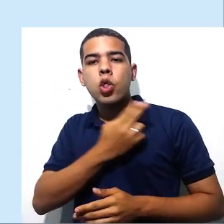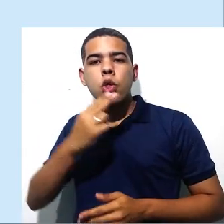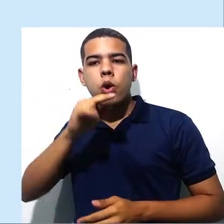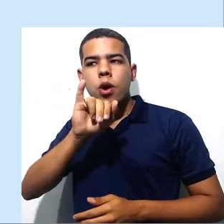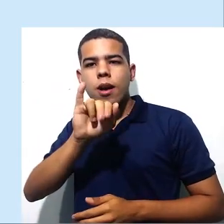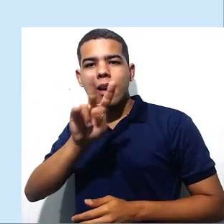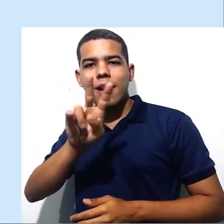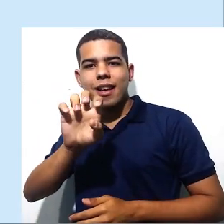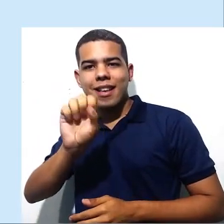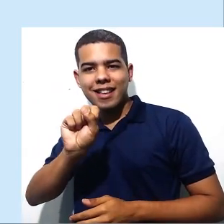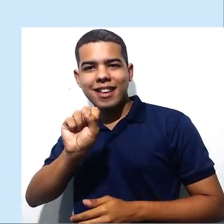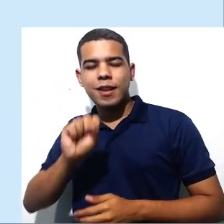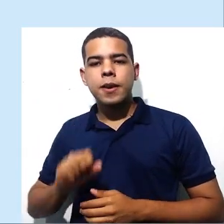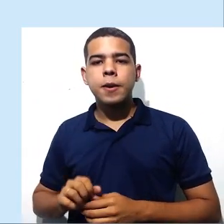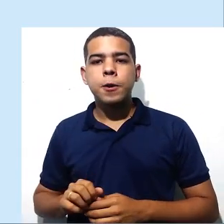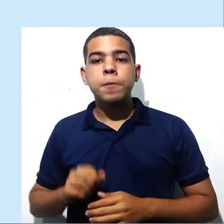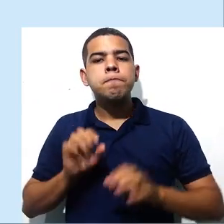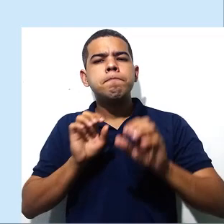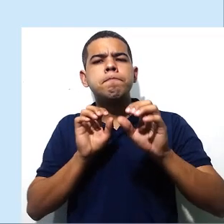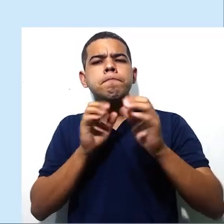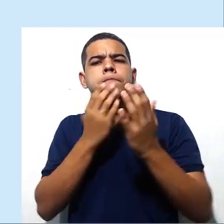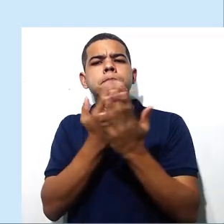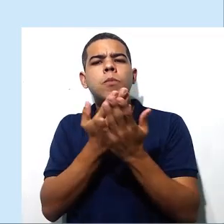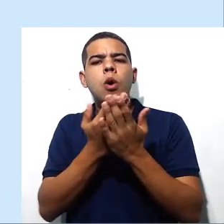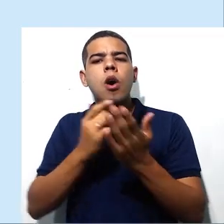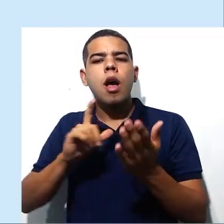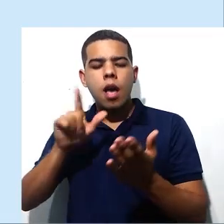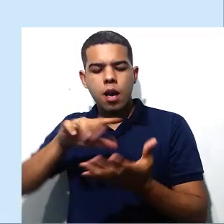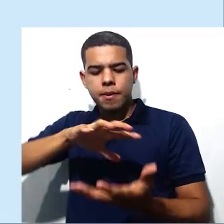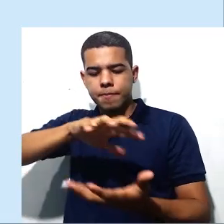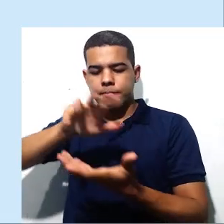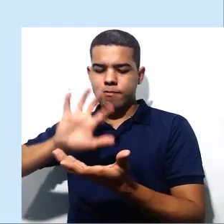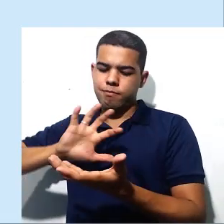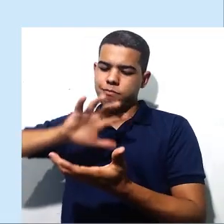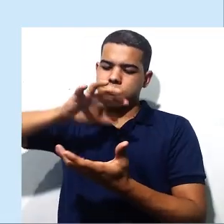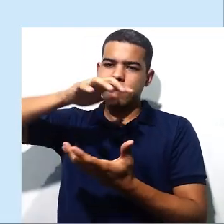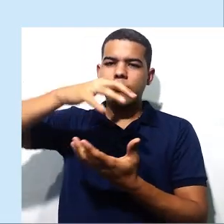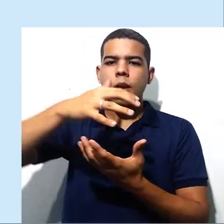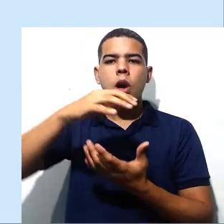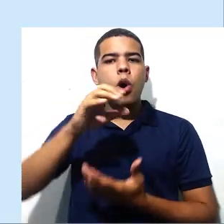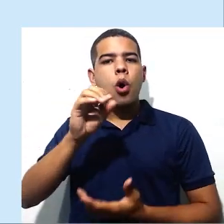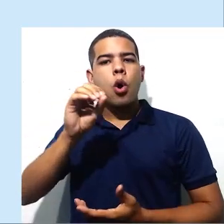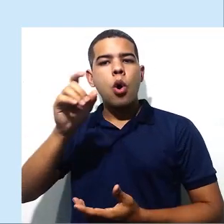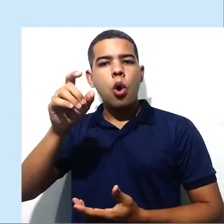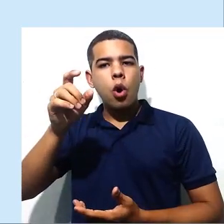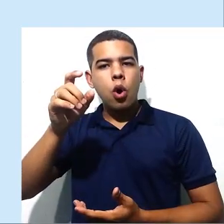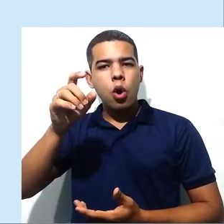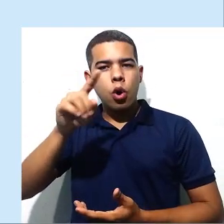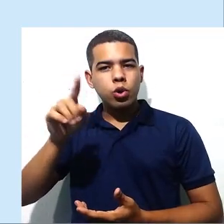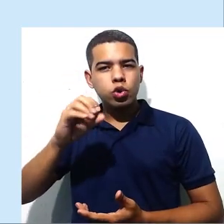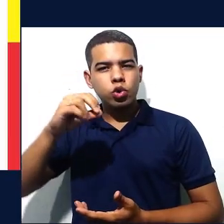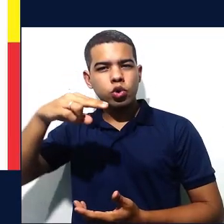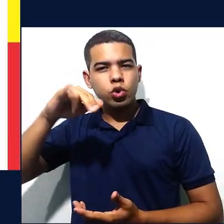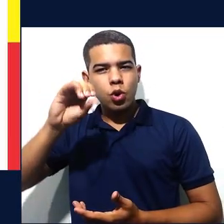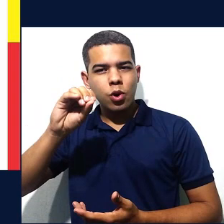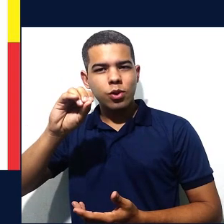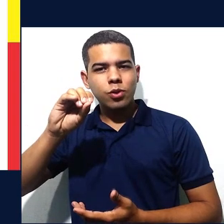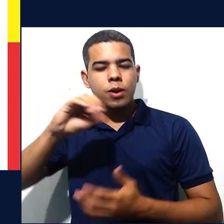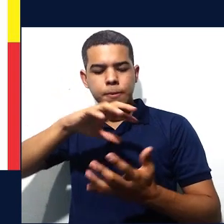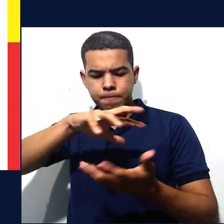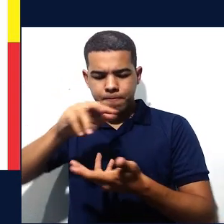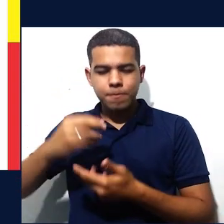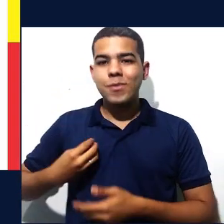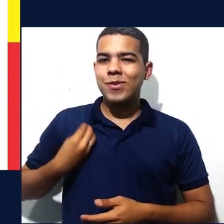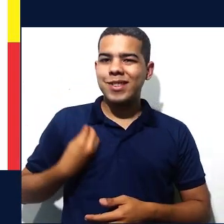nós iremos estudar sobre a camada de ozônio e a vida na Terra. E o que é a camada de ozônio? A camada